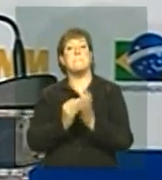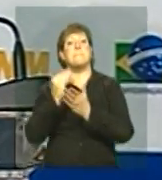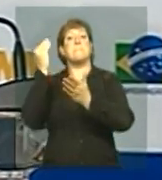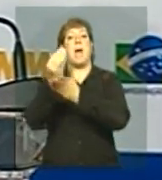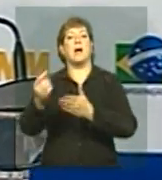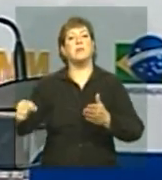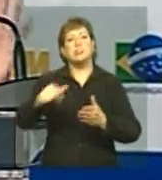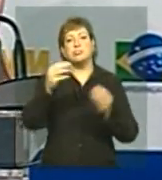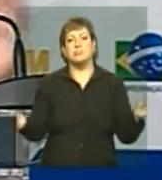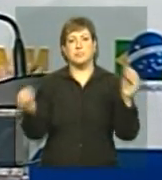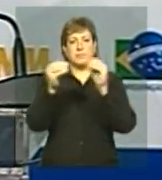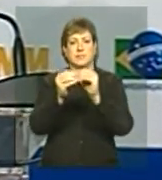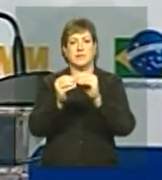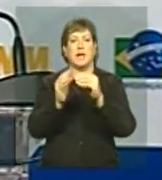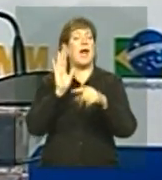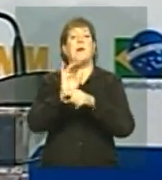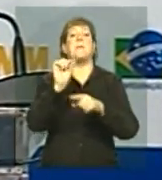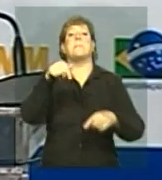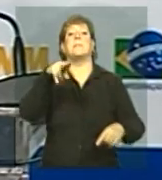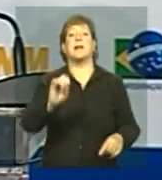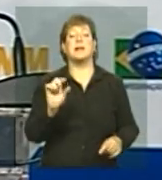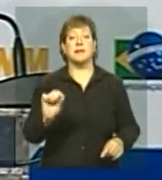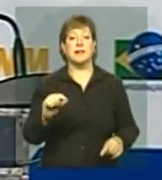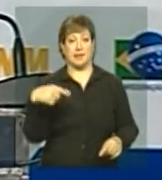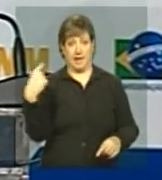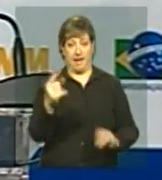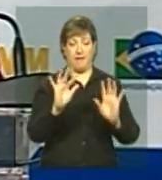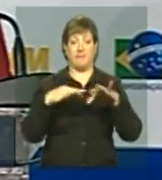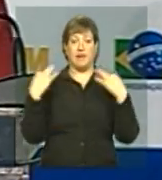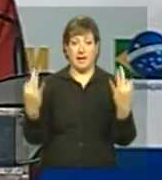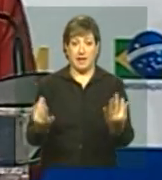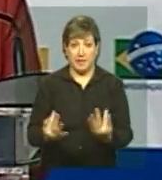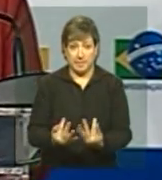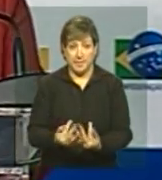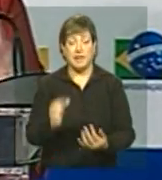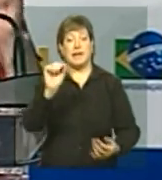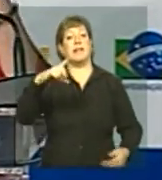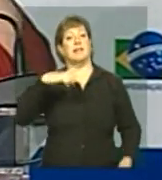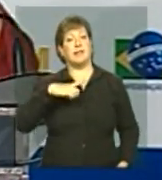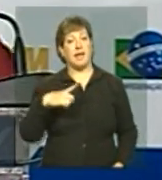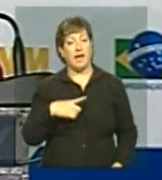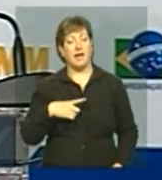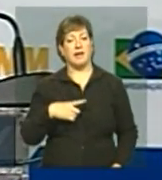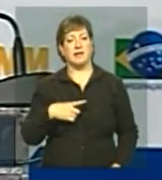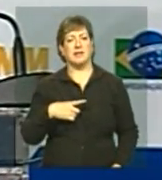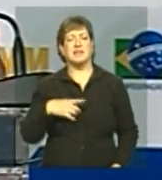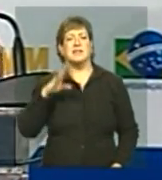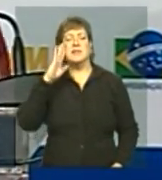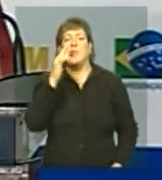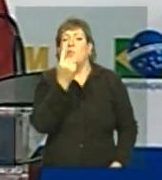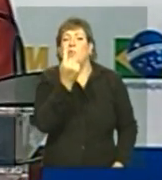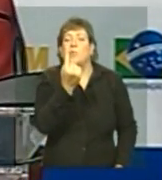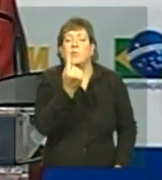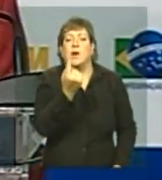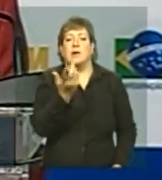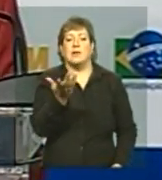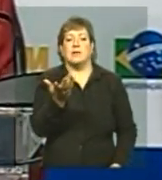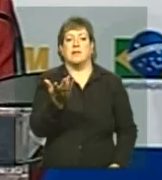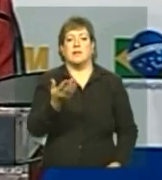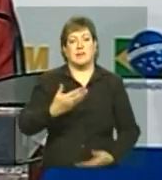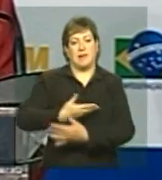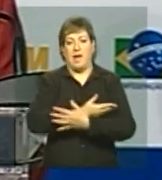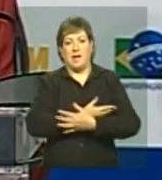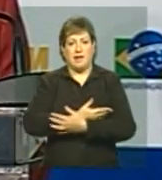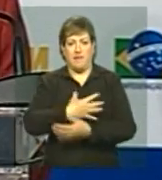quem? Para as famílias que têm pelo menos uma criança de 0 a